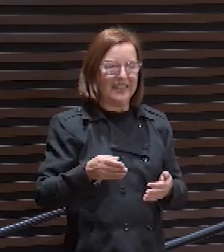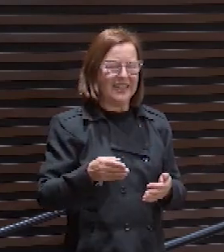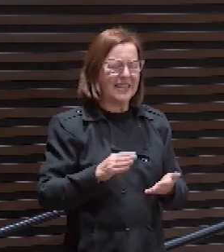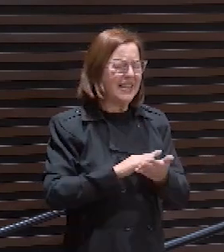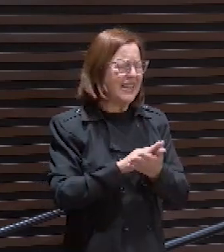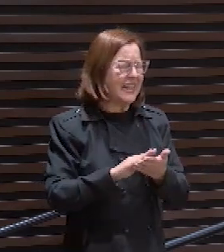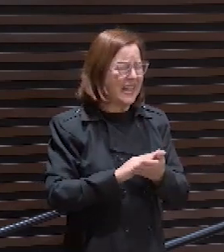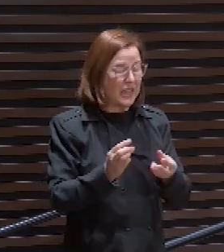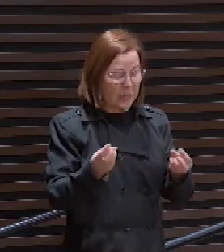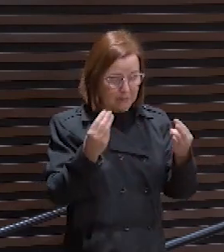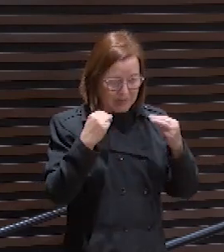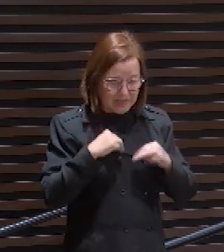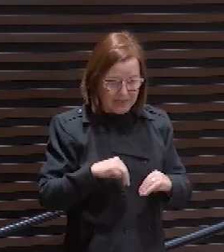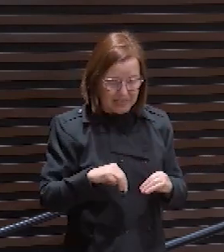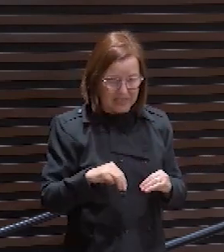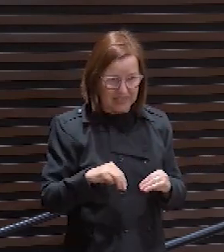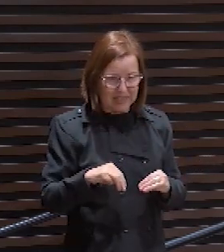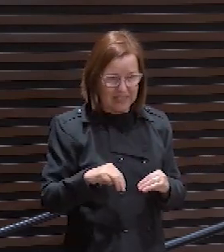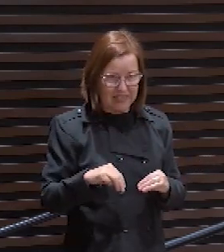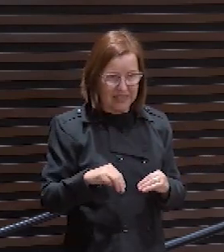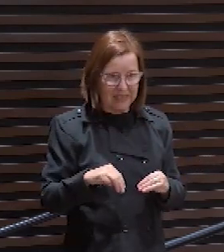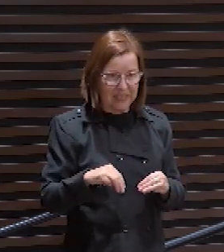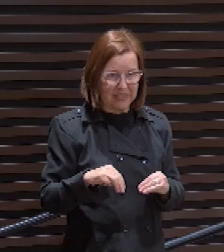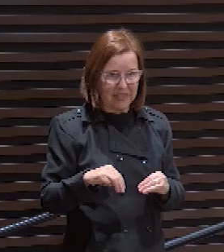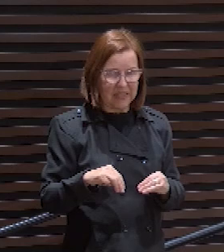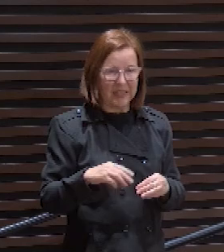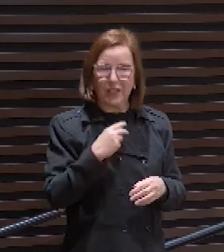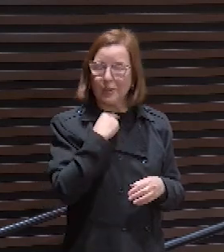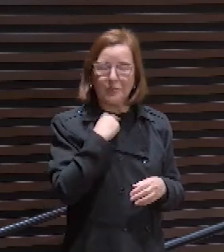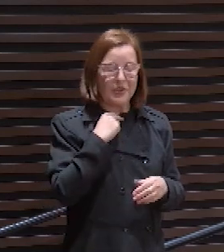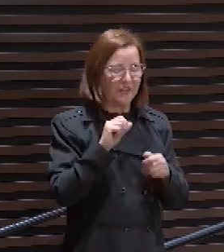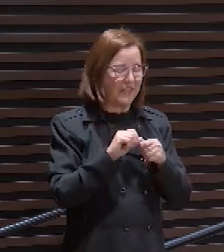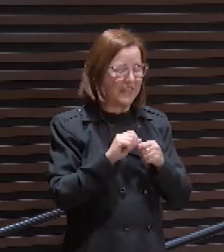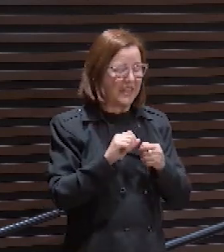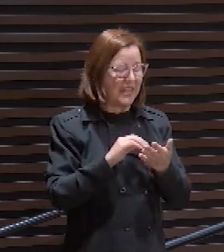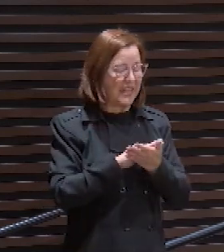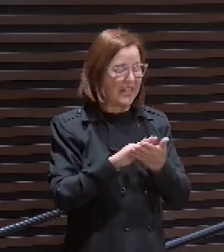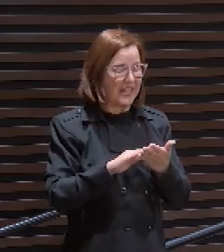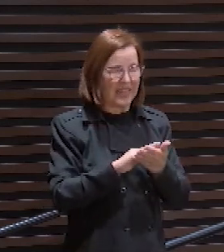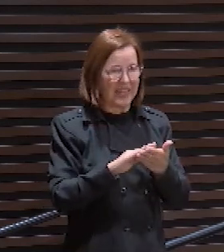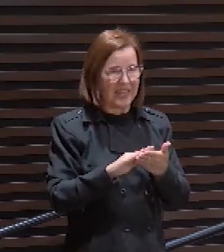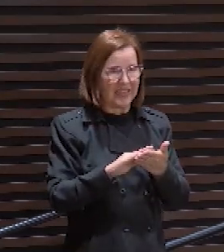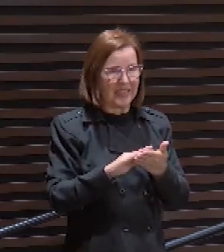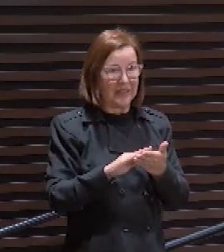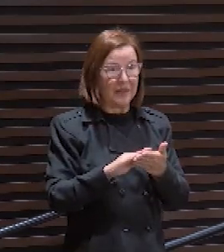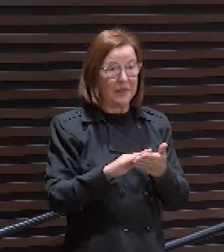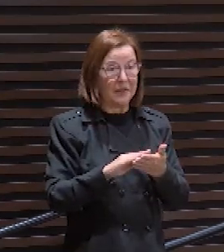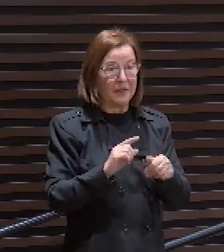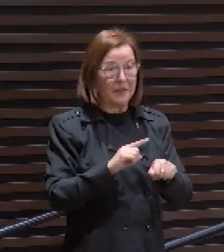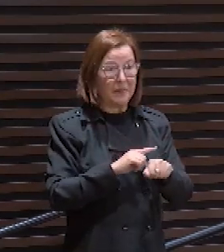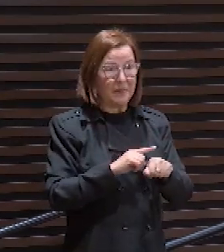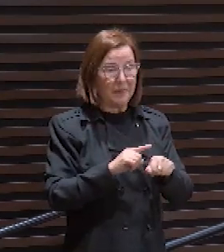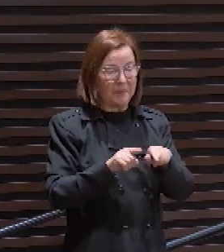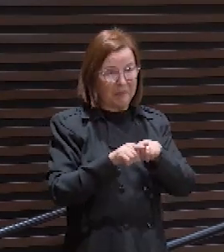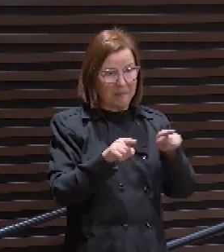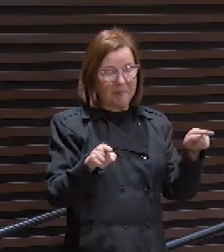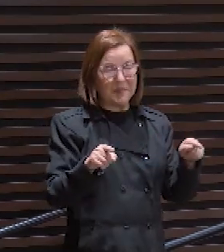merecem e nada pudessem fazer, ao olhar para Cristo Jesus, Filho de Deus, com